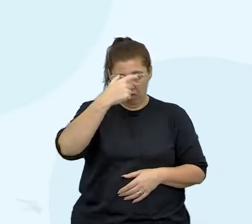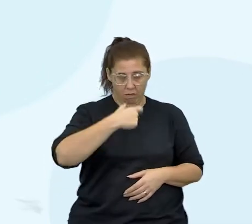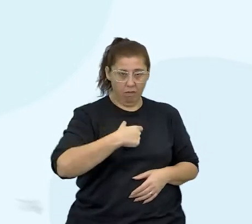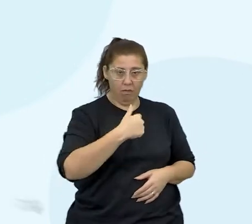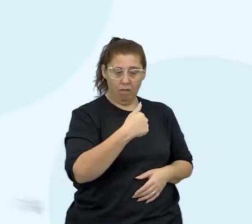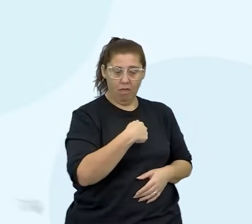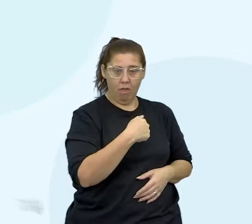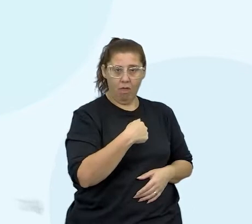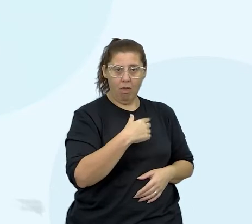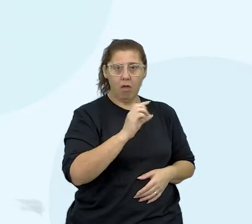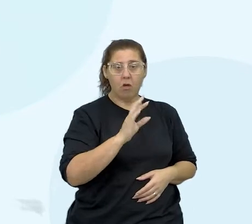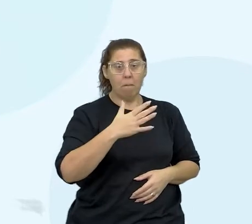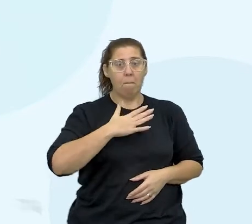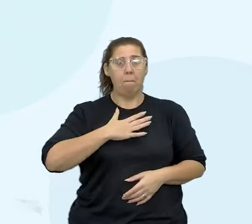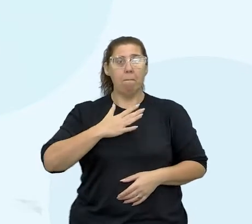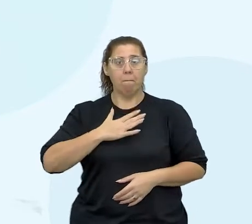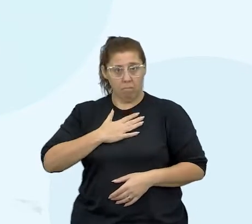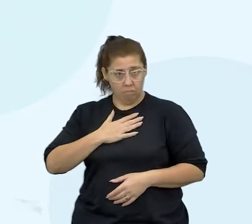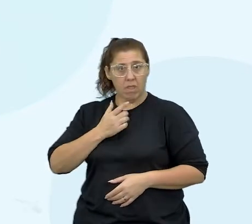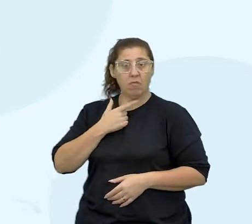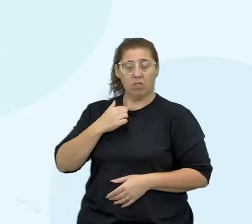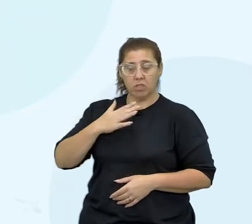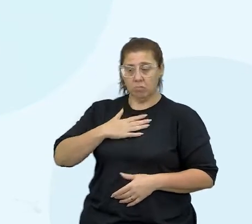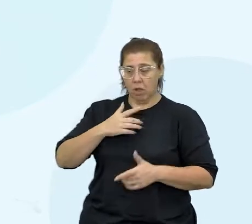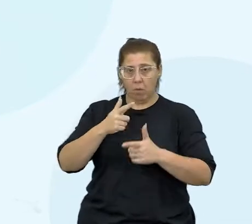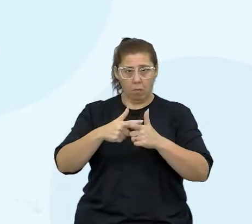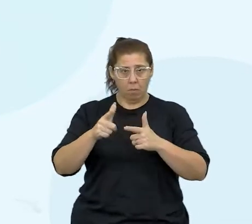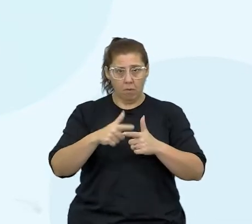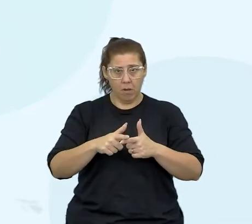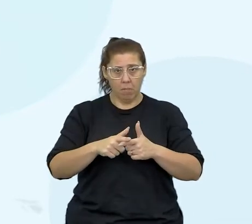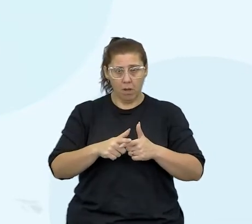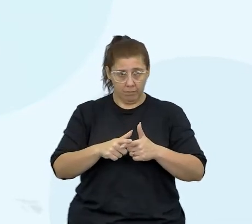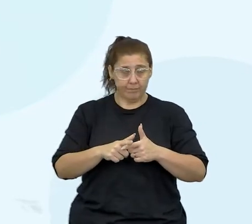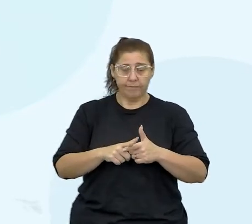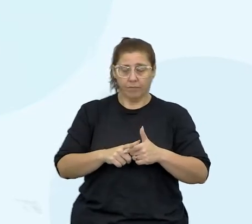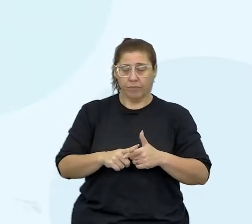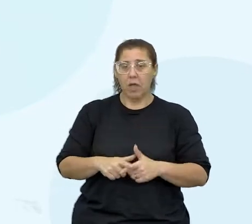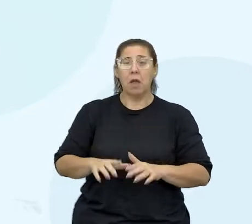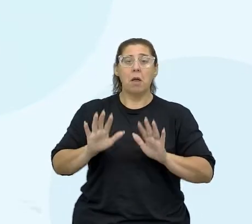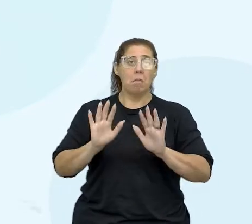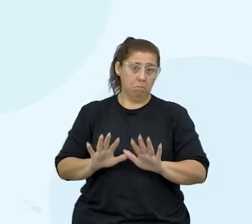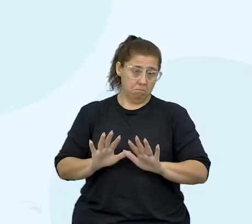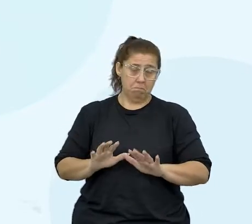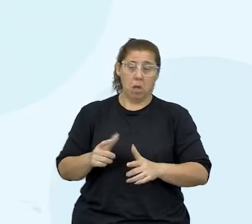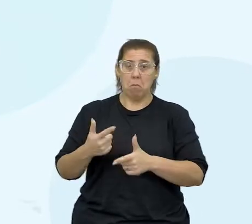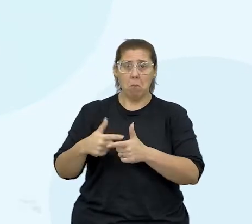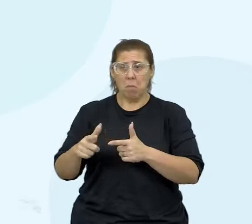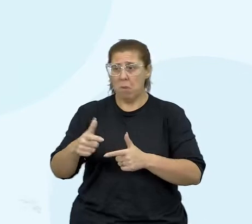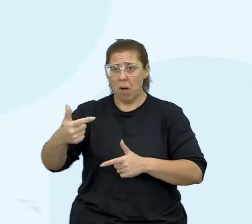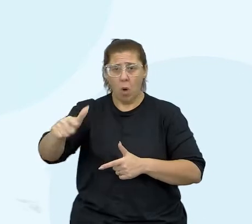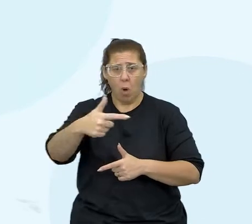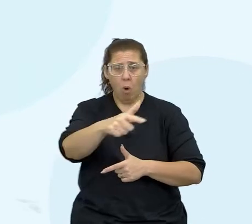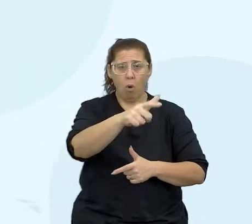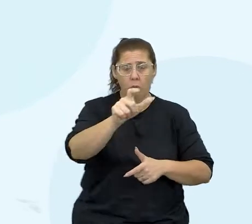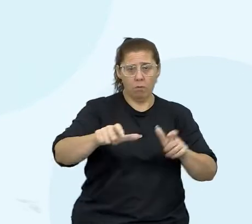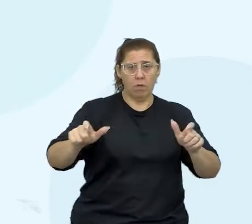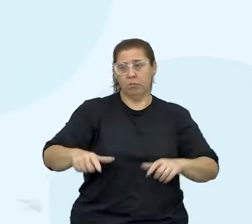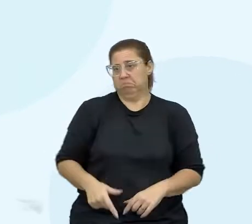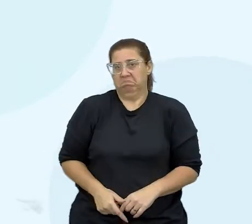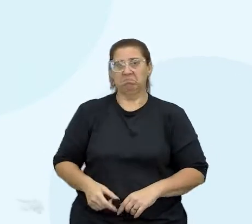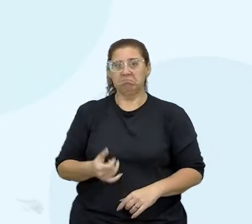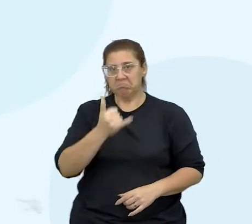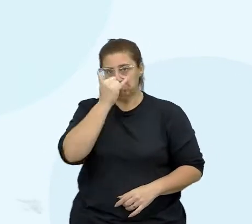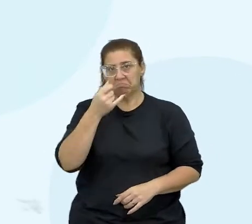e o que me interessa são os meus problemas. Mas afeta outras pessoas, cada um com os seus problemas, né? Acaba